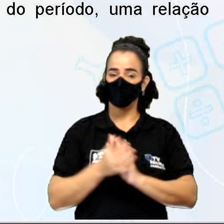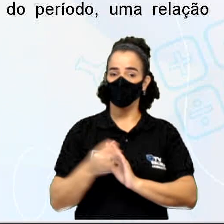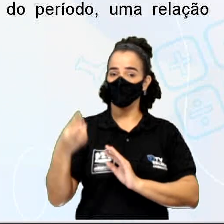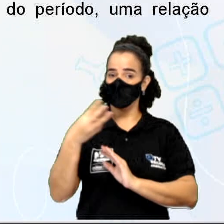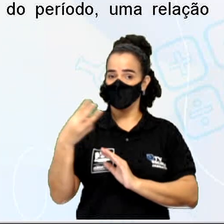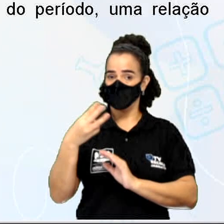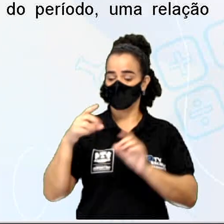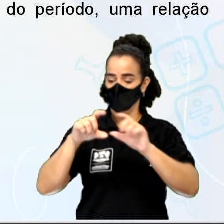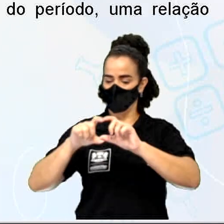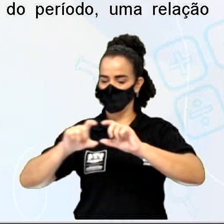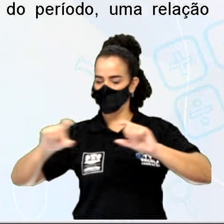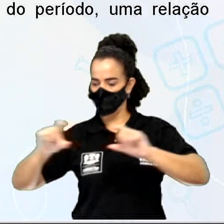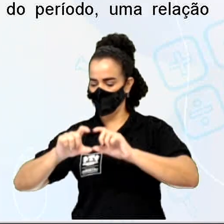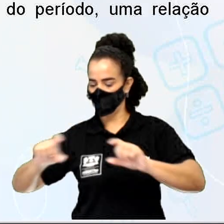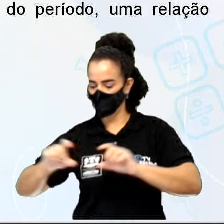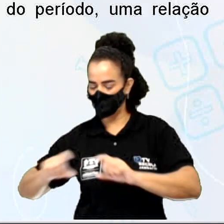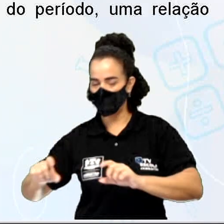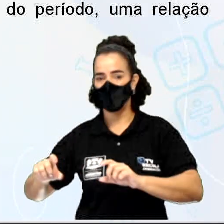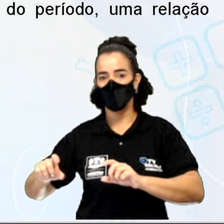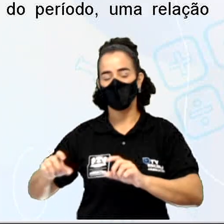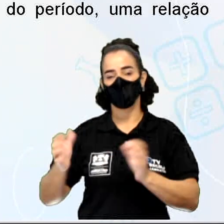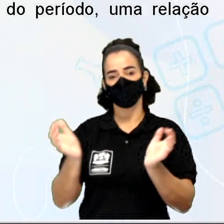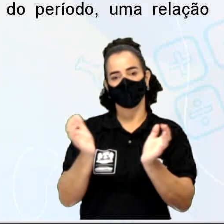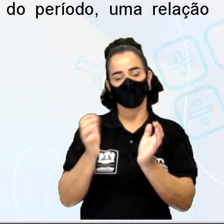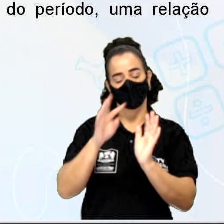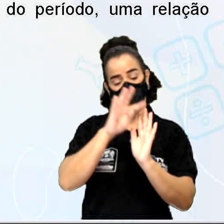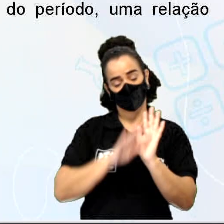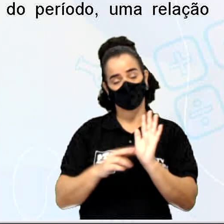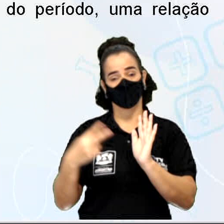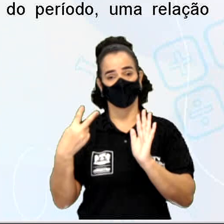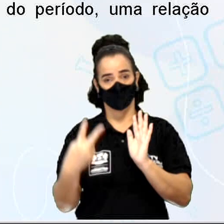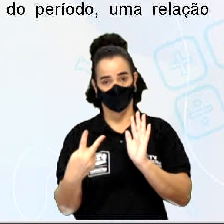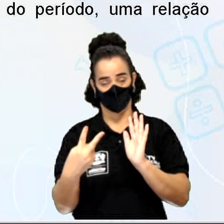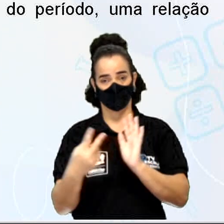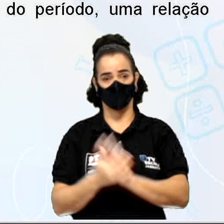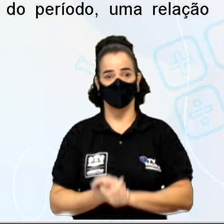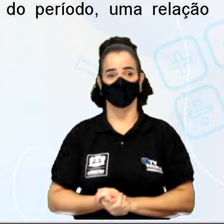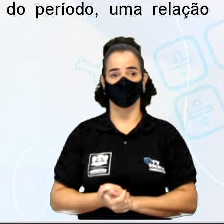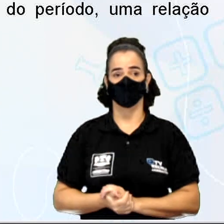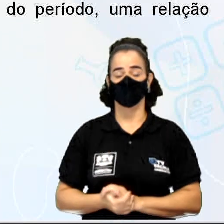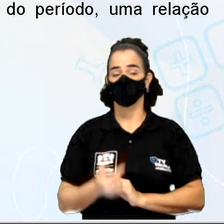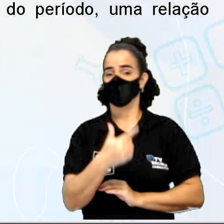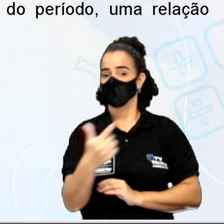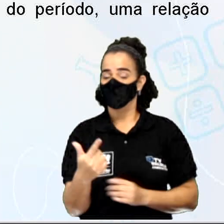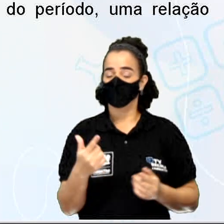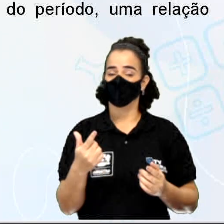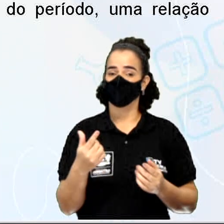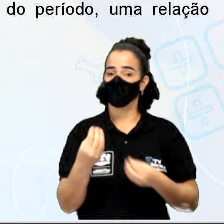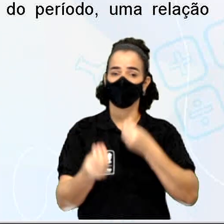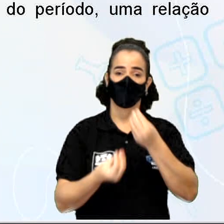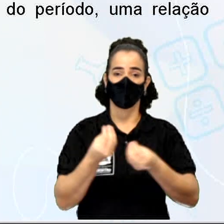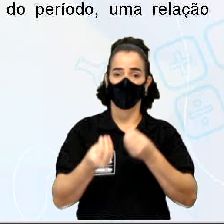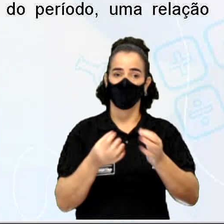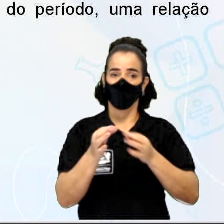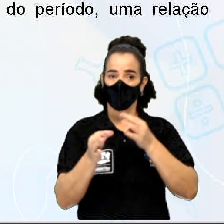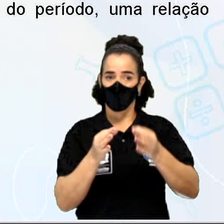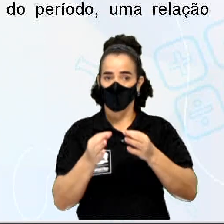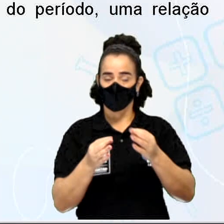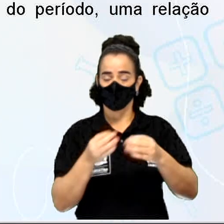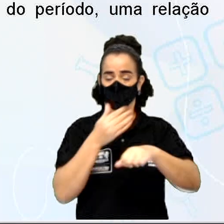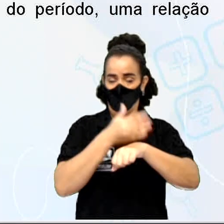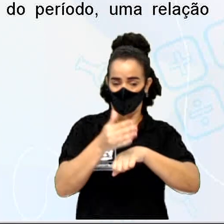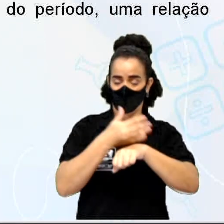parágrafo do texto 2. Apesar de não haver uma fórmula pronta para garantir a não ocorrência dessa